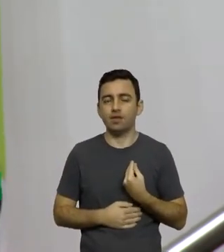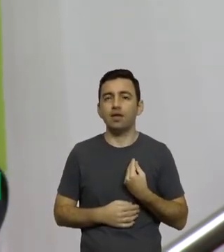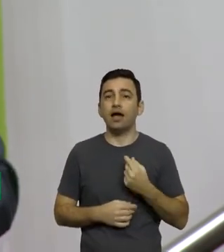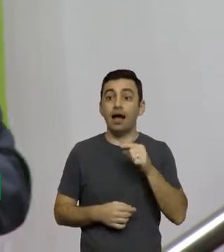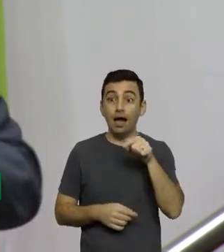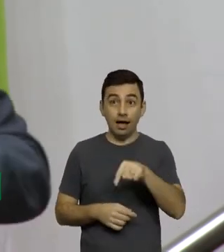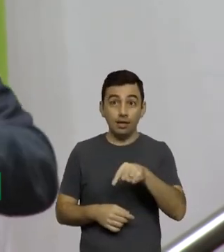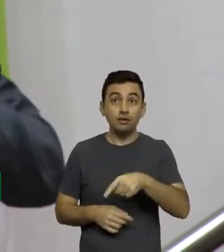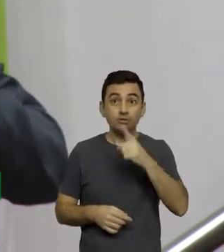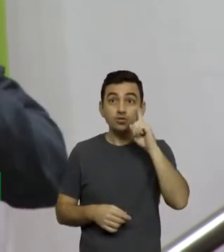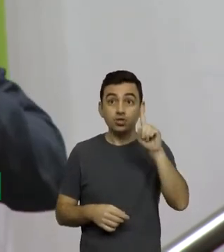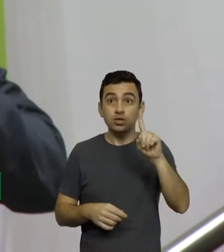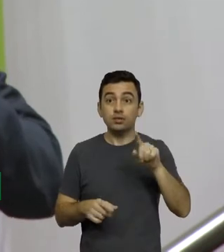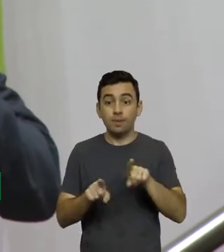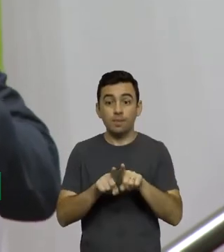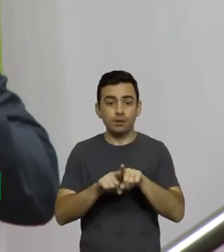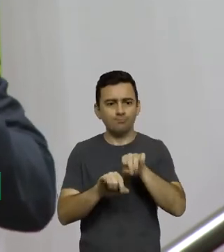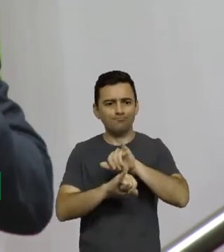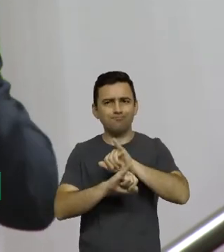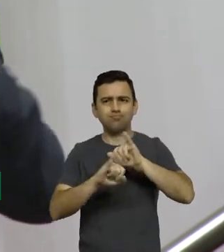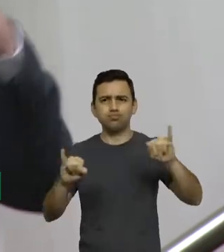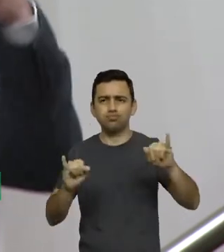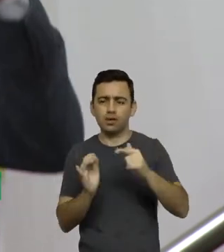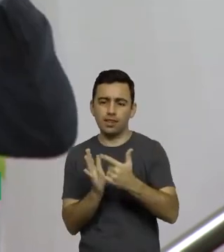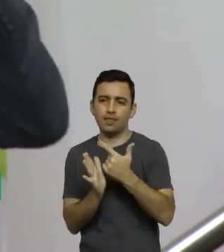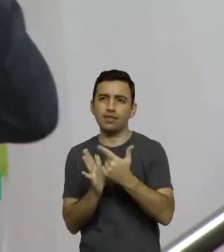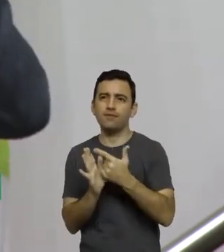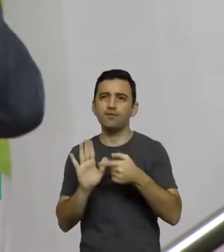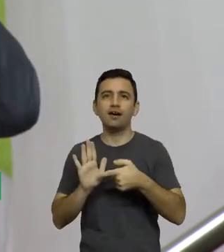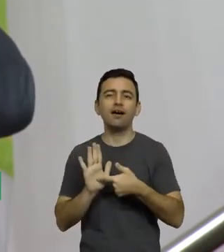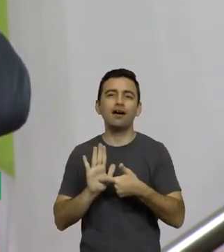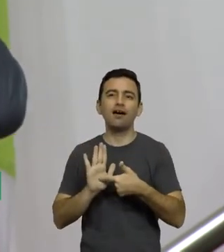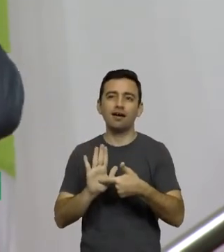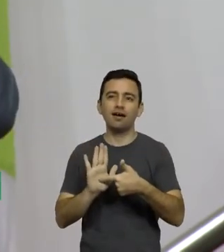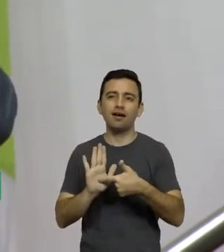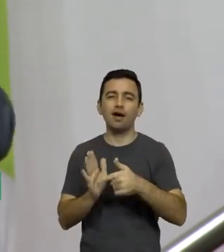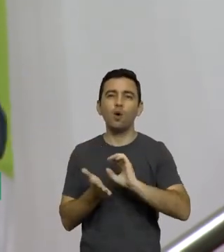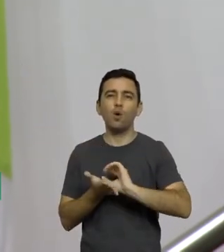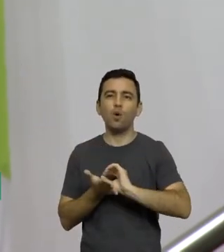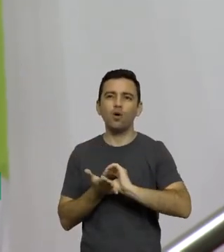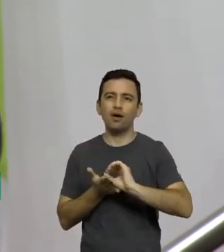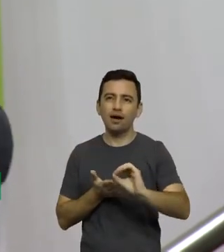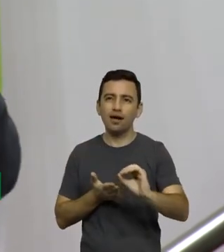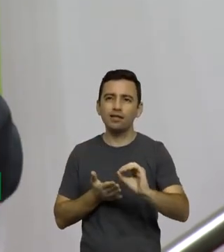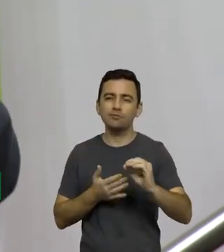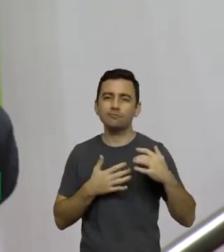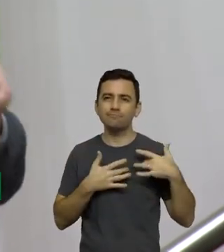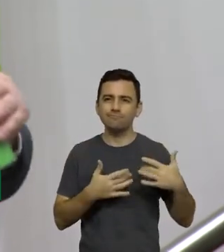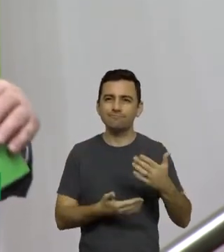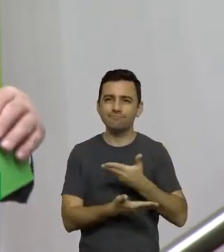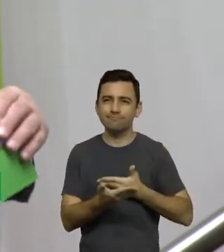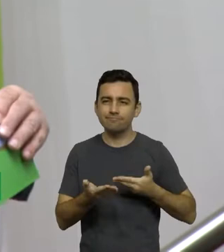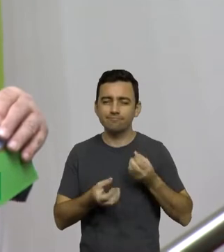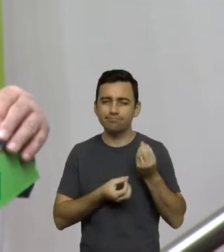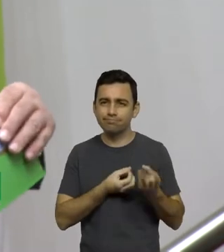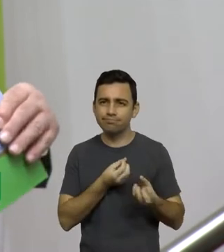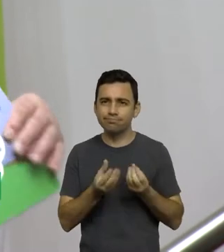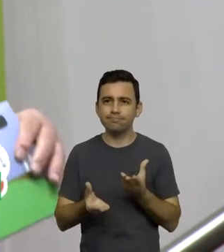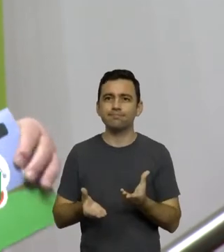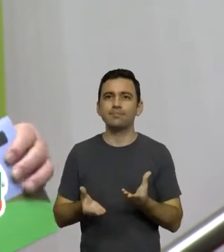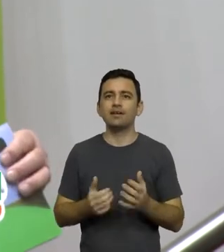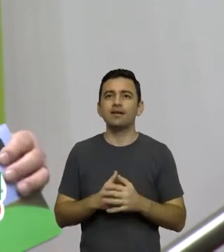lançamento deste livro, Orgânico Solidário, que aqui eu faço a menção dos